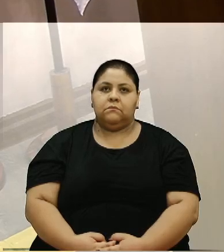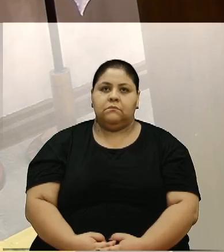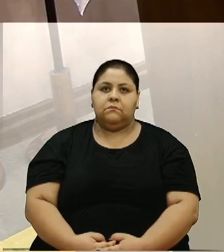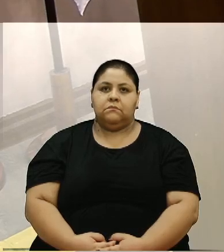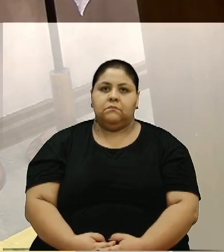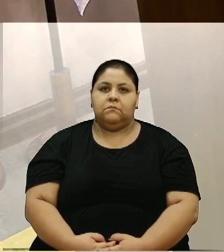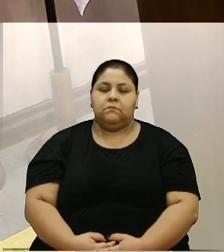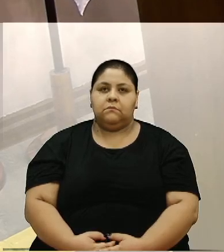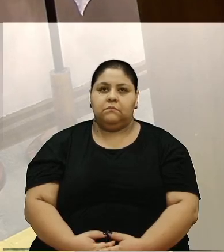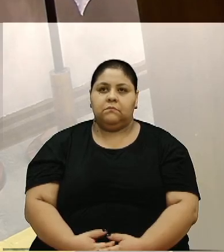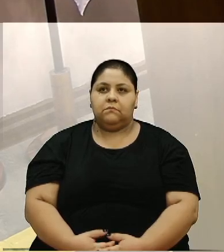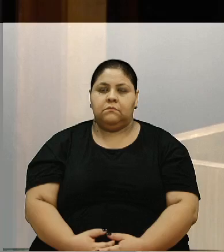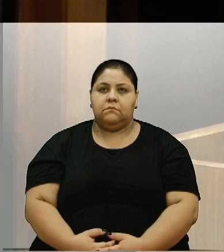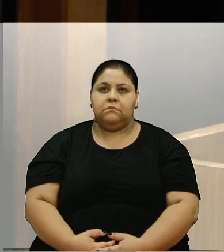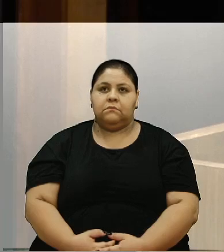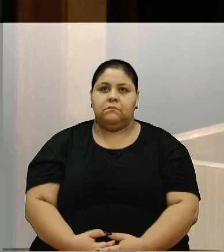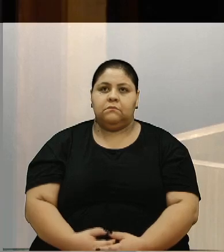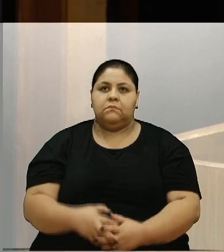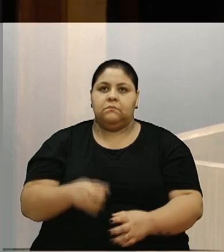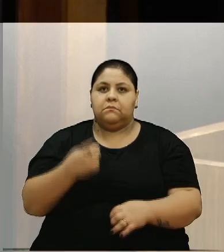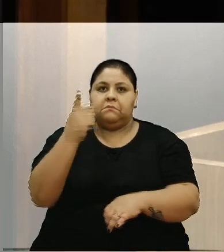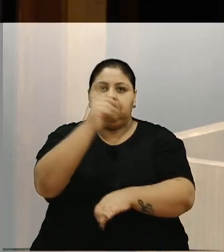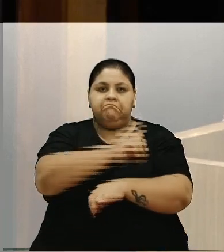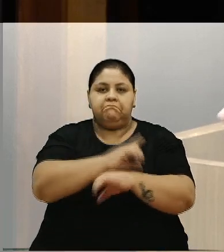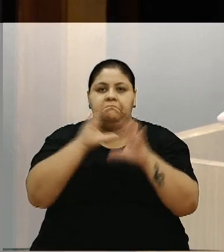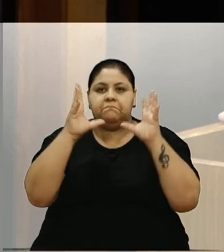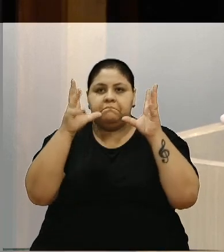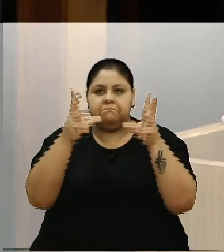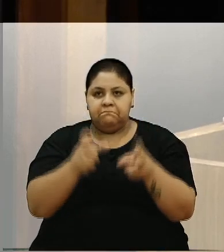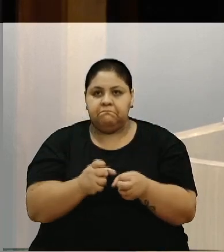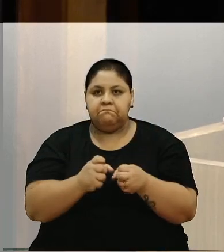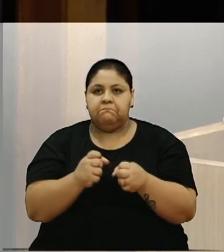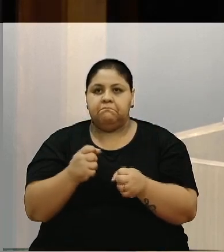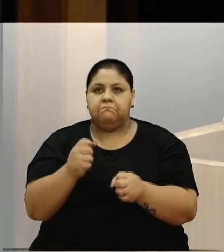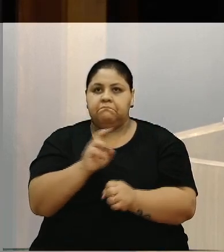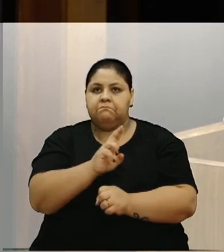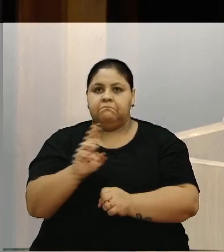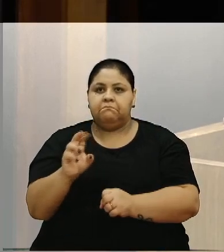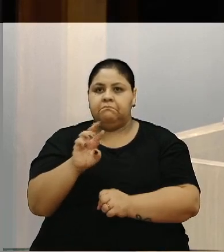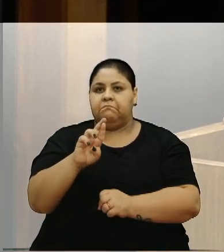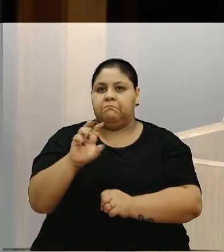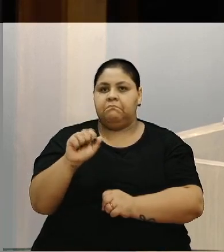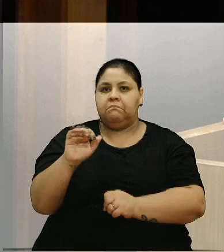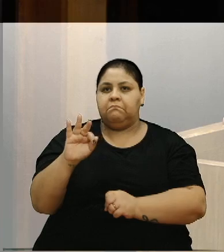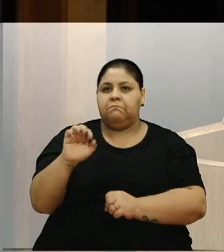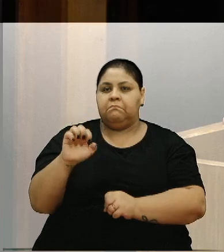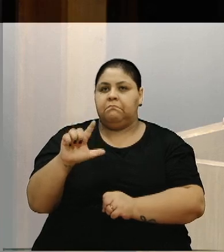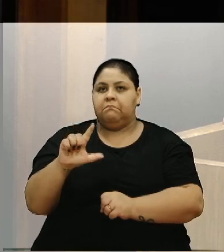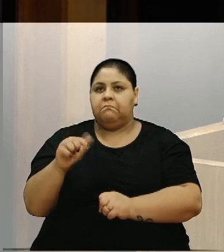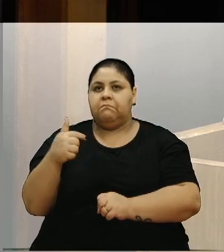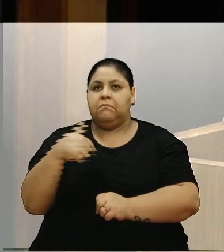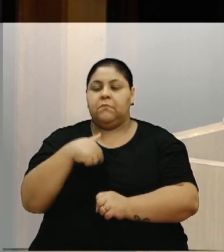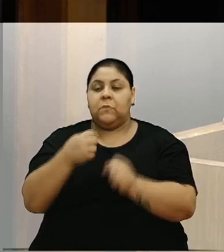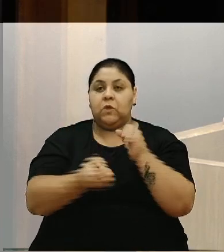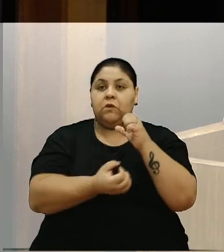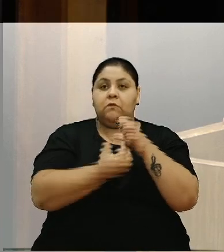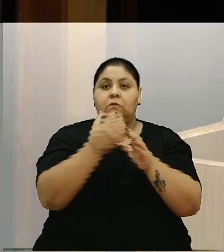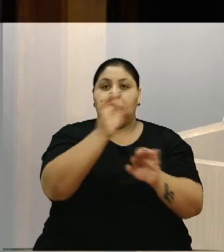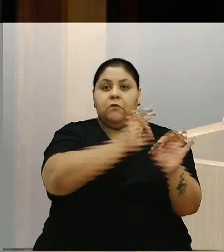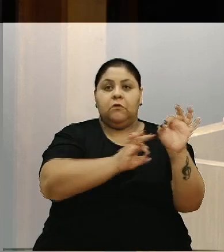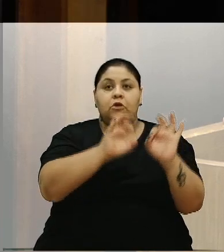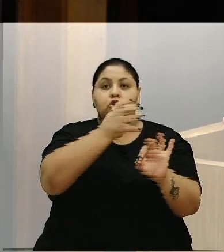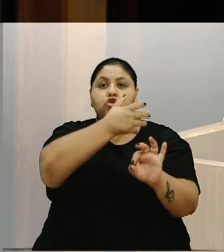Tá bom. Bom dia a todos. Meu nome é Rafael Cherucci e eu sou um dos idealizadores e organizadores do Chope do